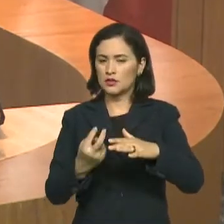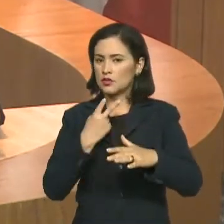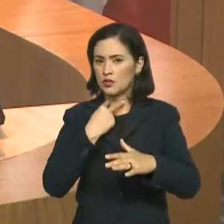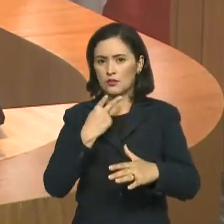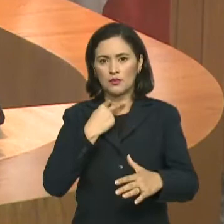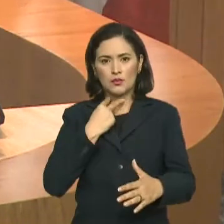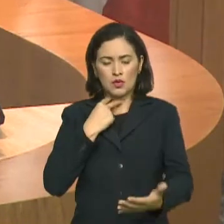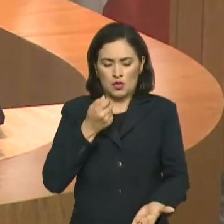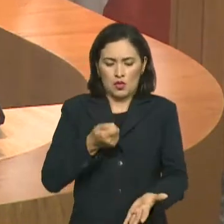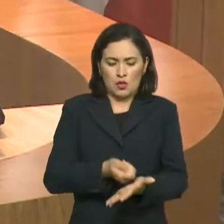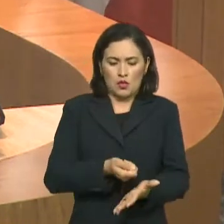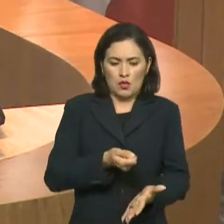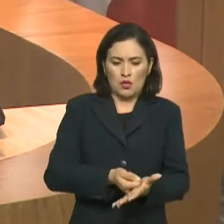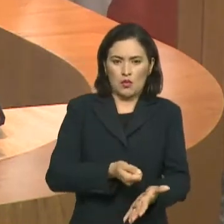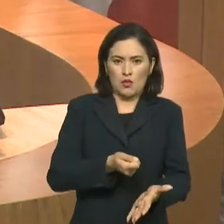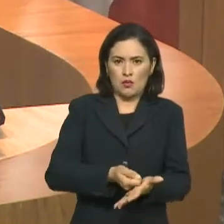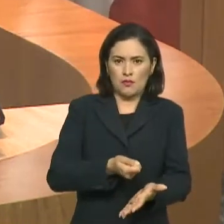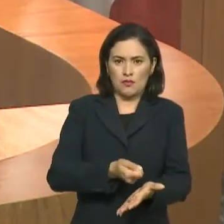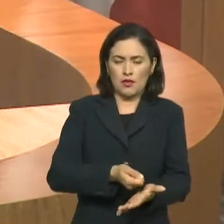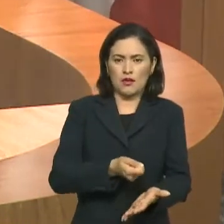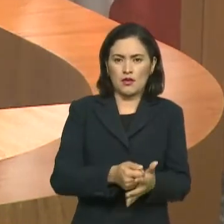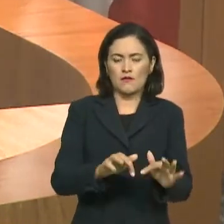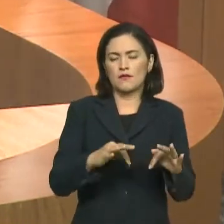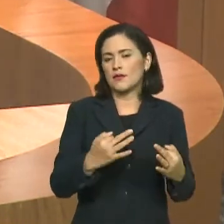seu lote parcelado.